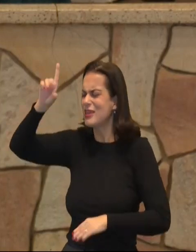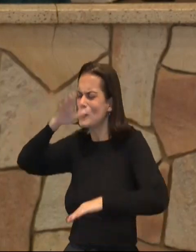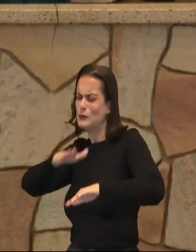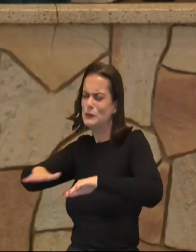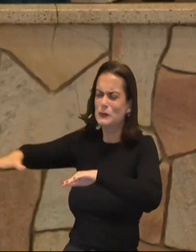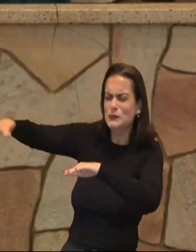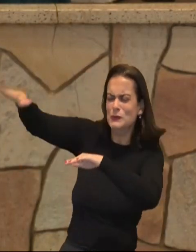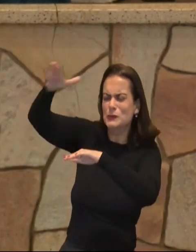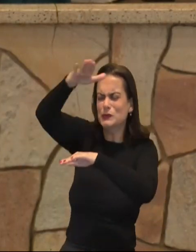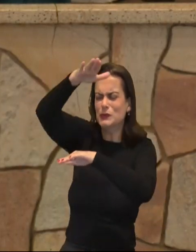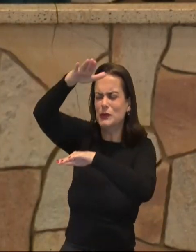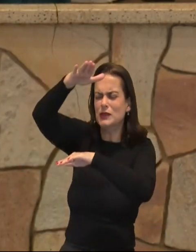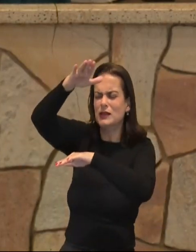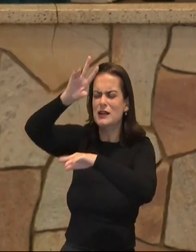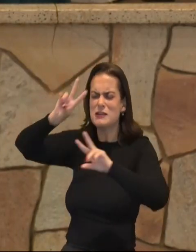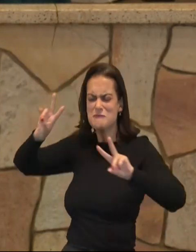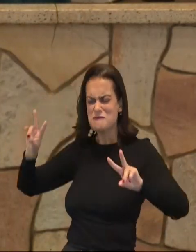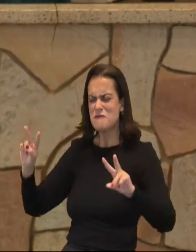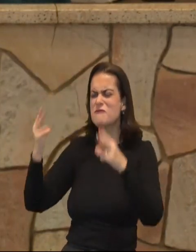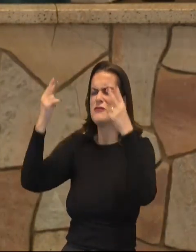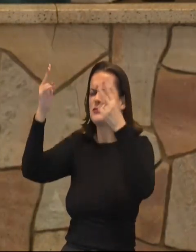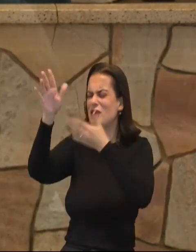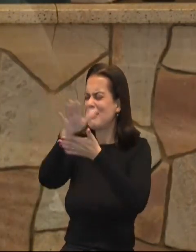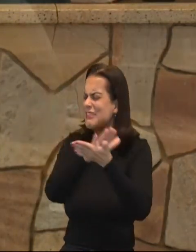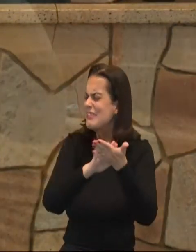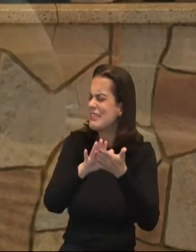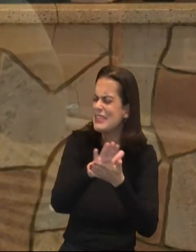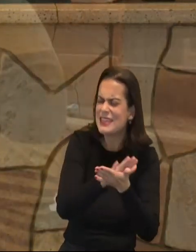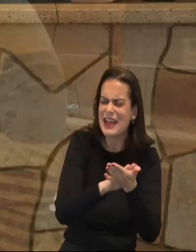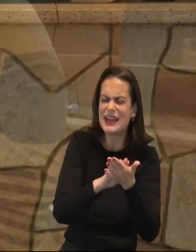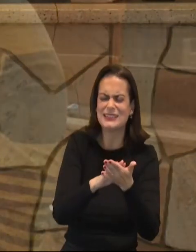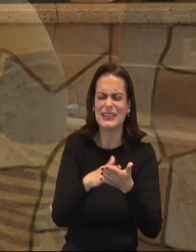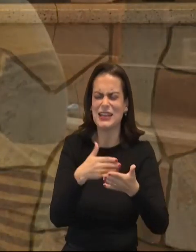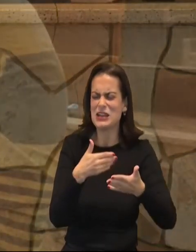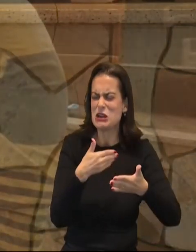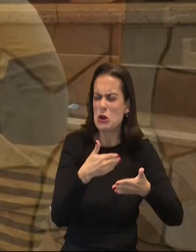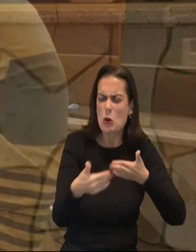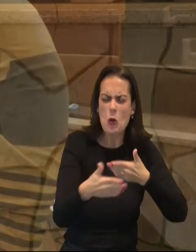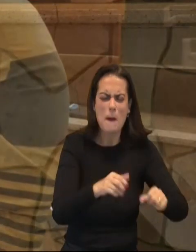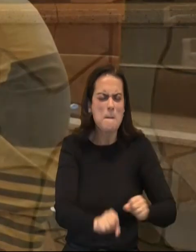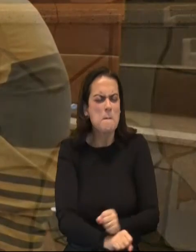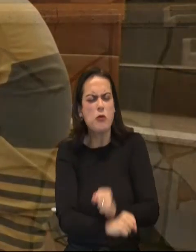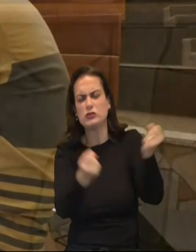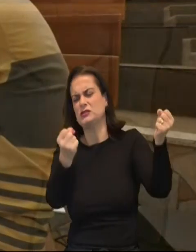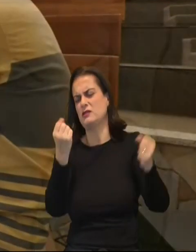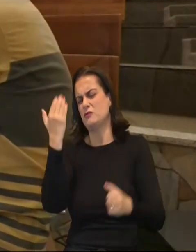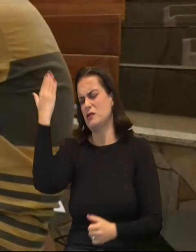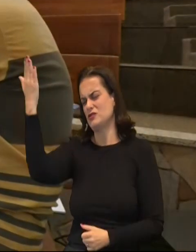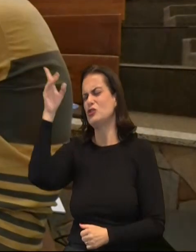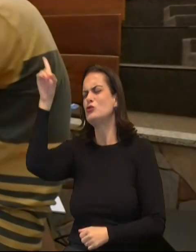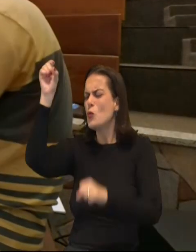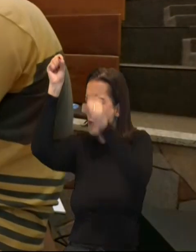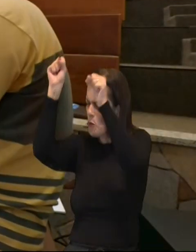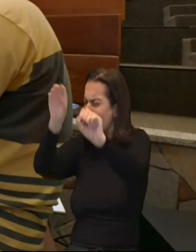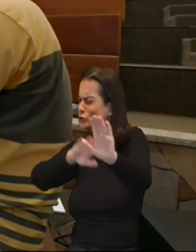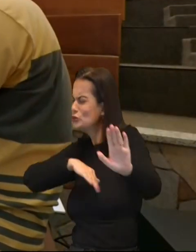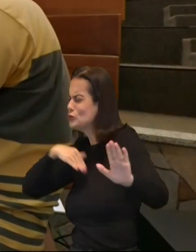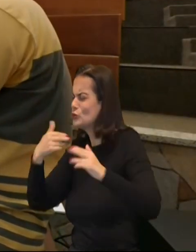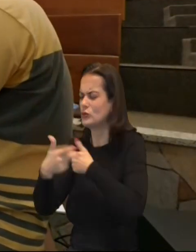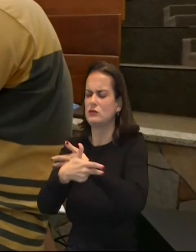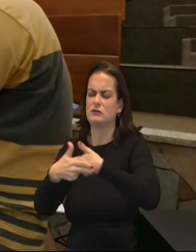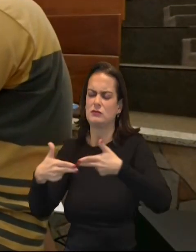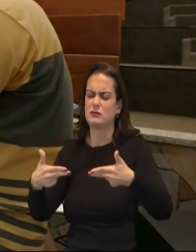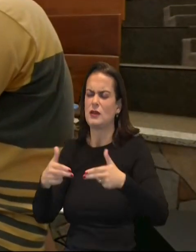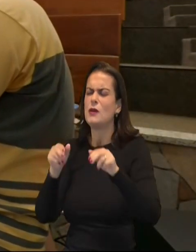de todas as coisas e que não há nenhuma causa impossível para o Senhor. Por isso,